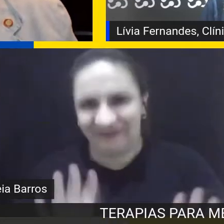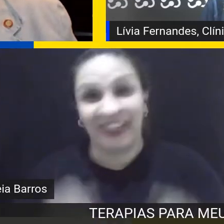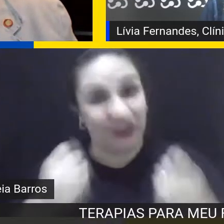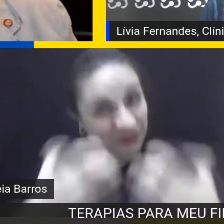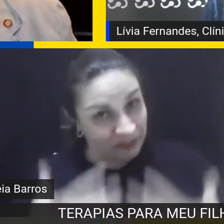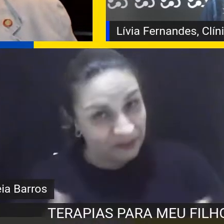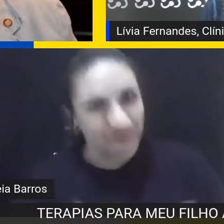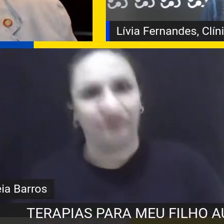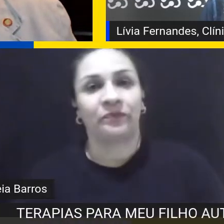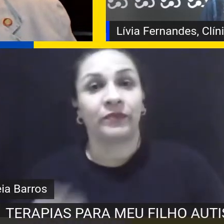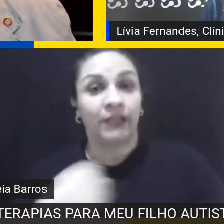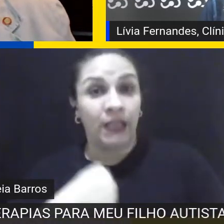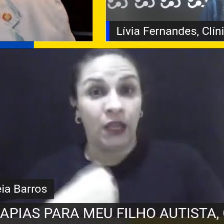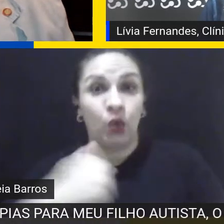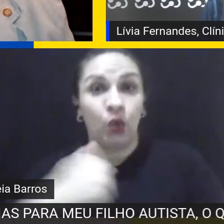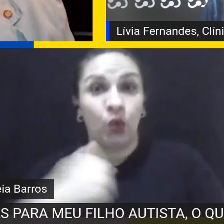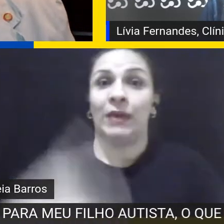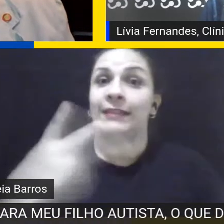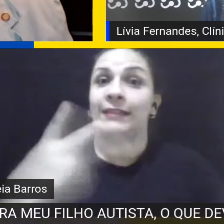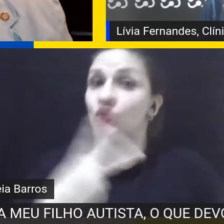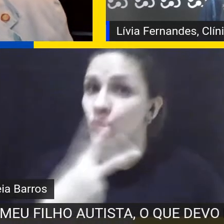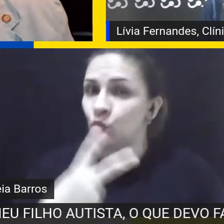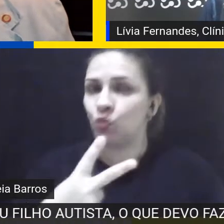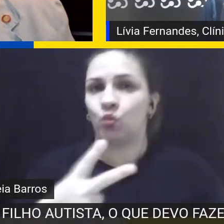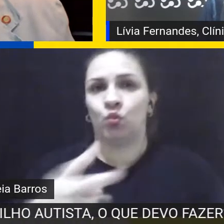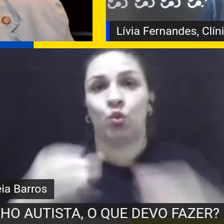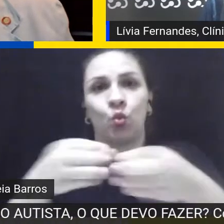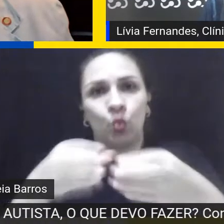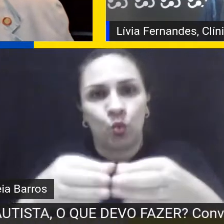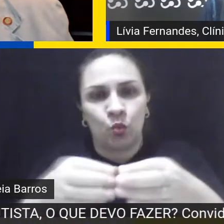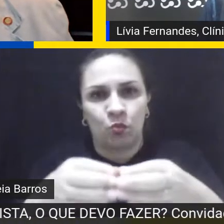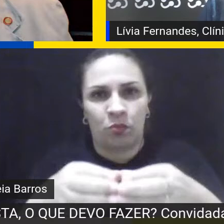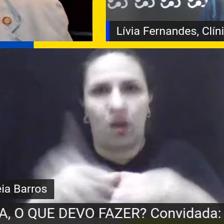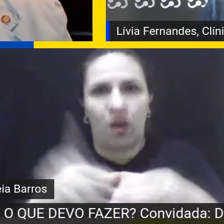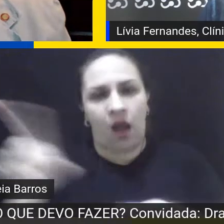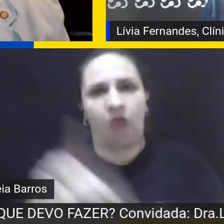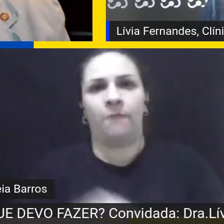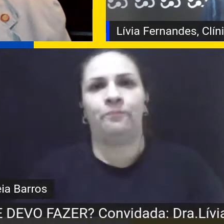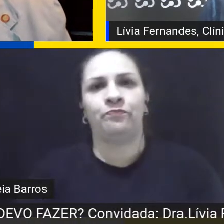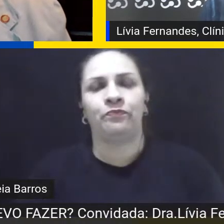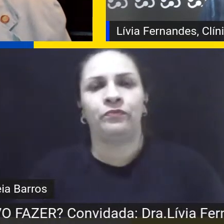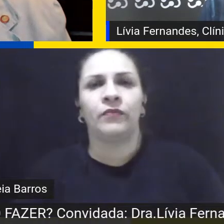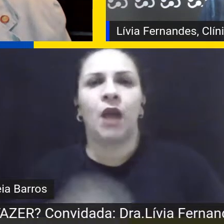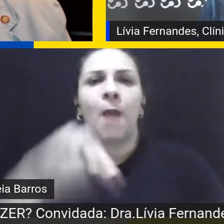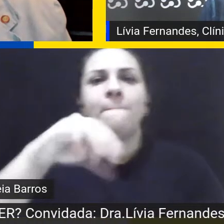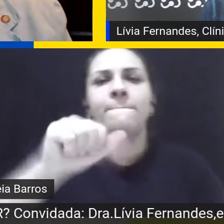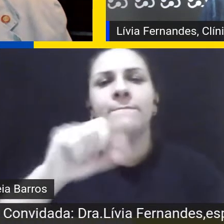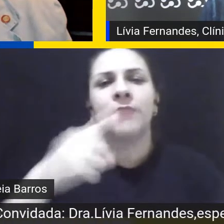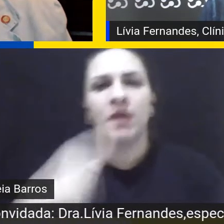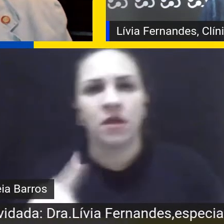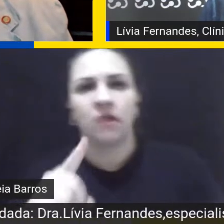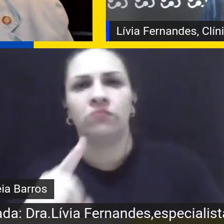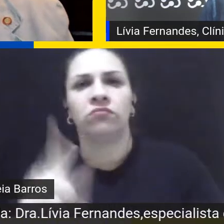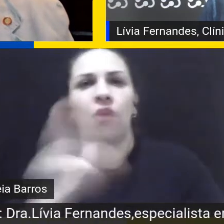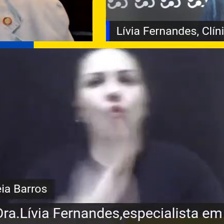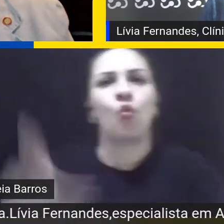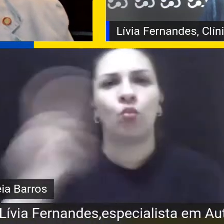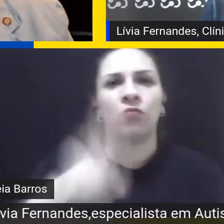fui a segunda turma no Maranhão, né? Lá, assim que chegou o